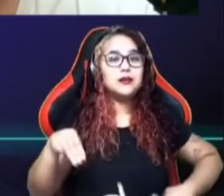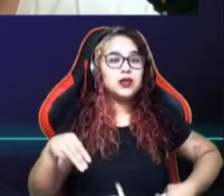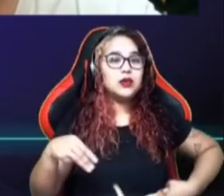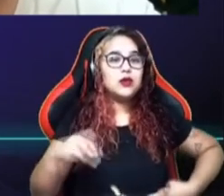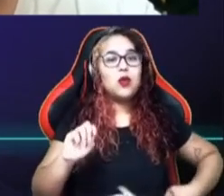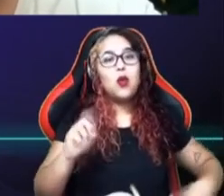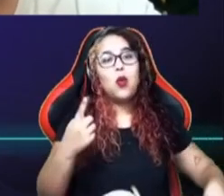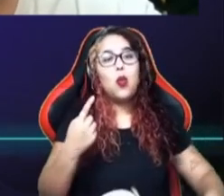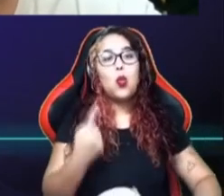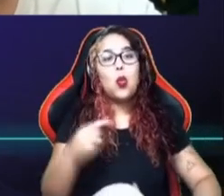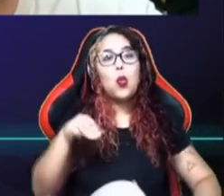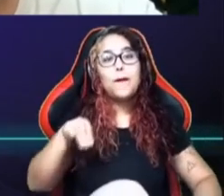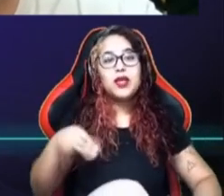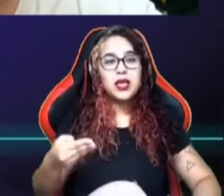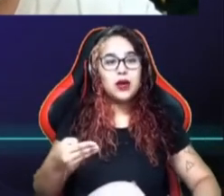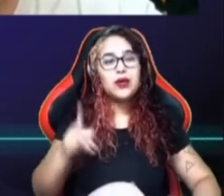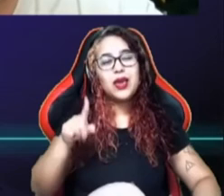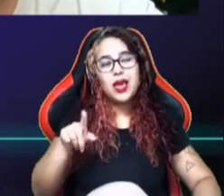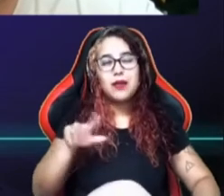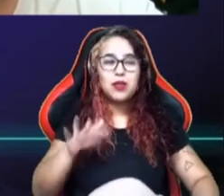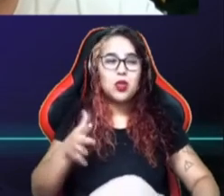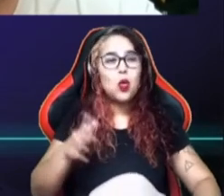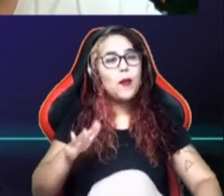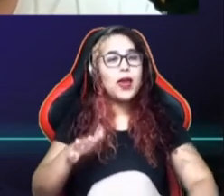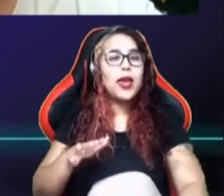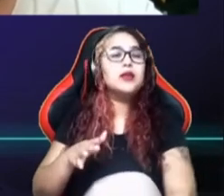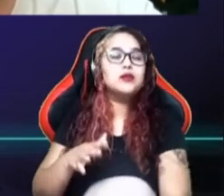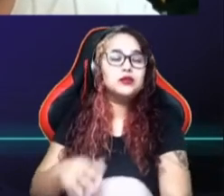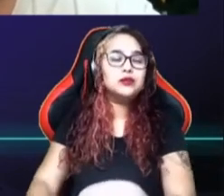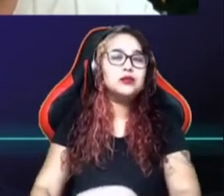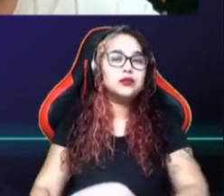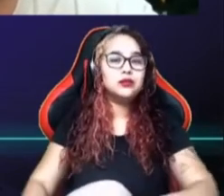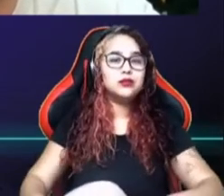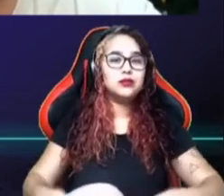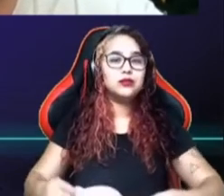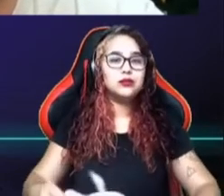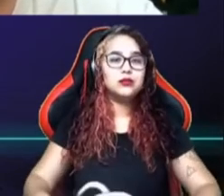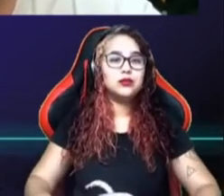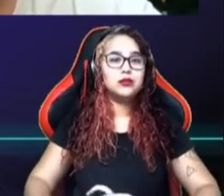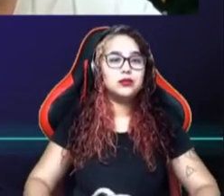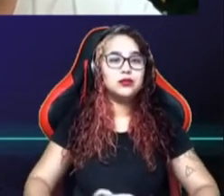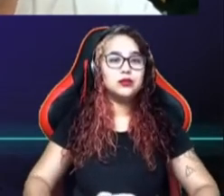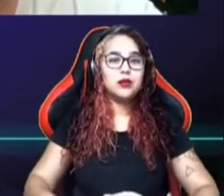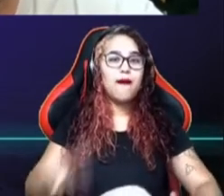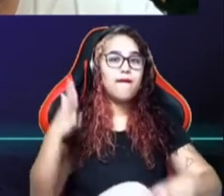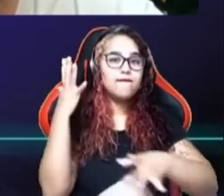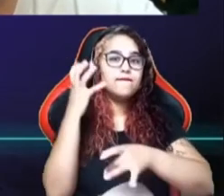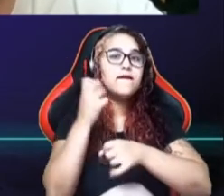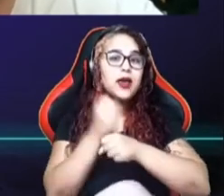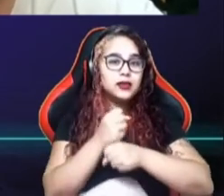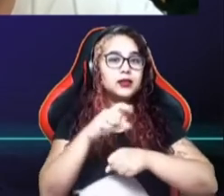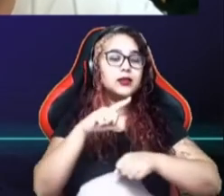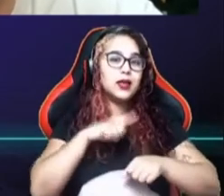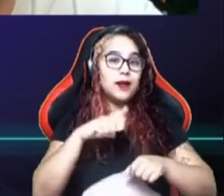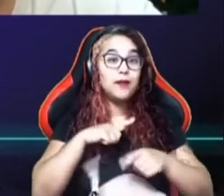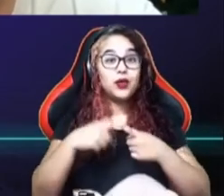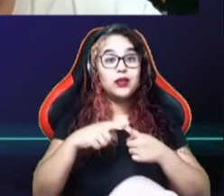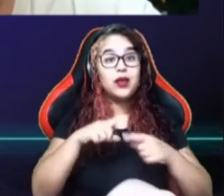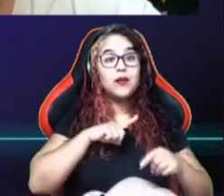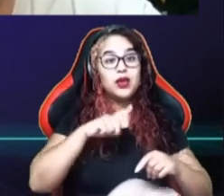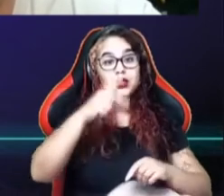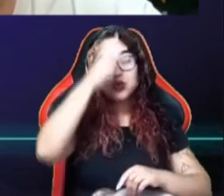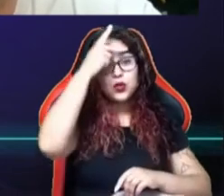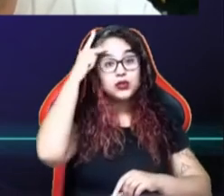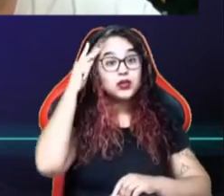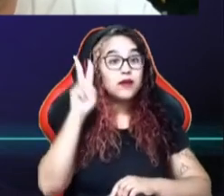gente faz show, né? A gente que vai no show, que viu tudo, que foi várias vezes, porque isso é meio que fica